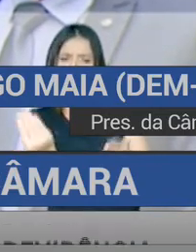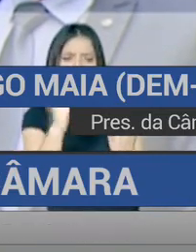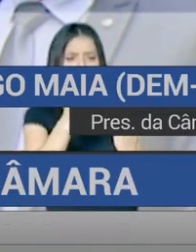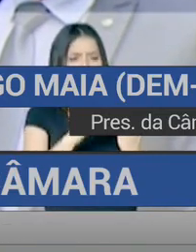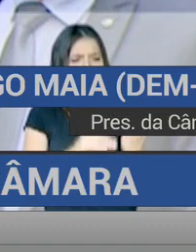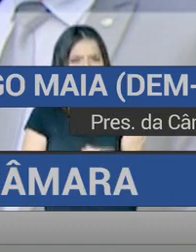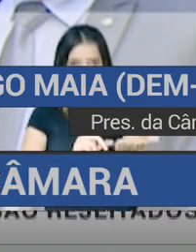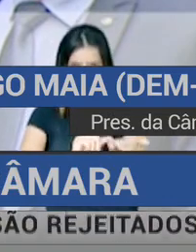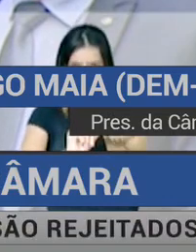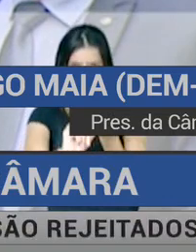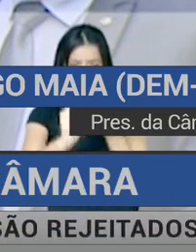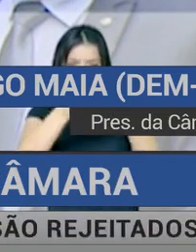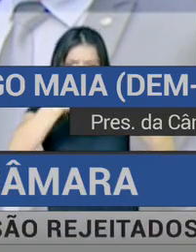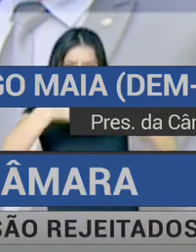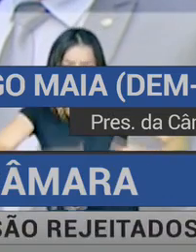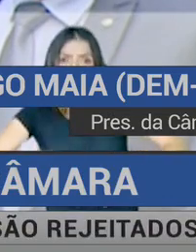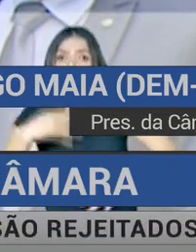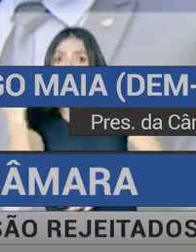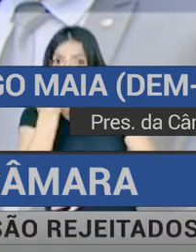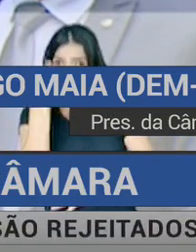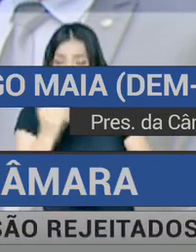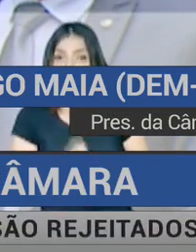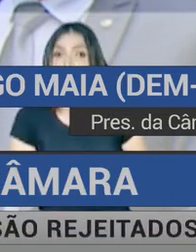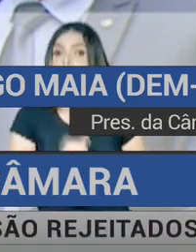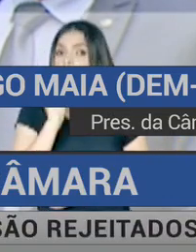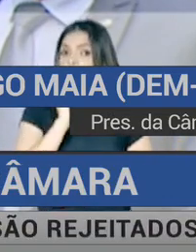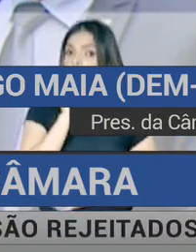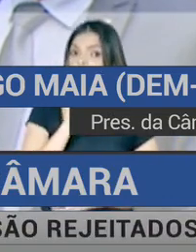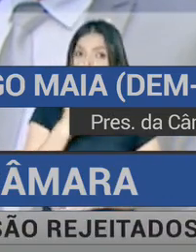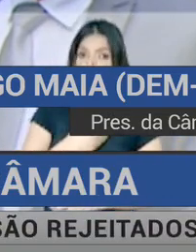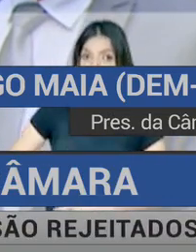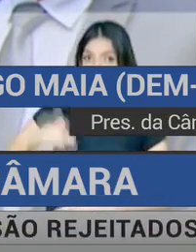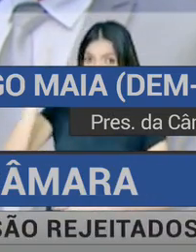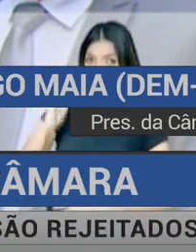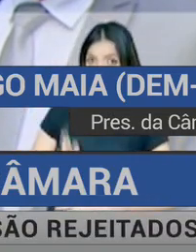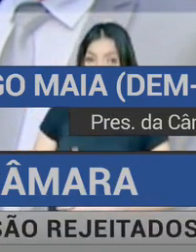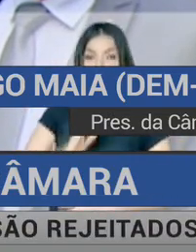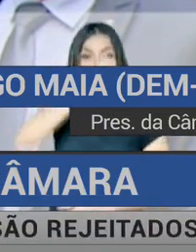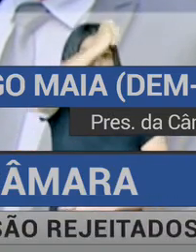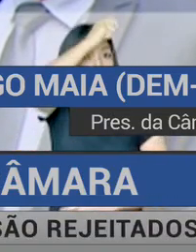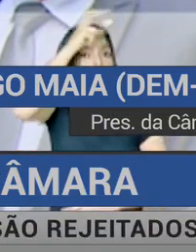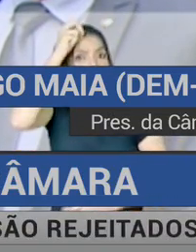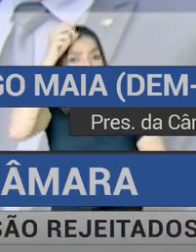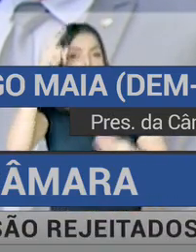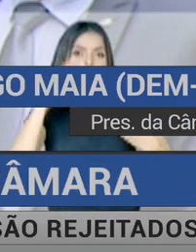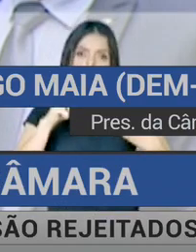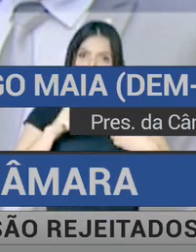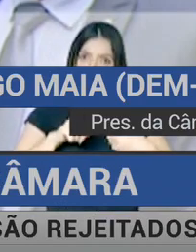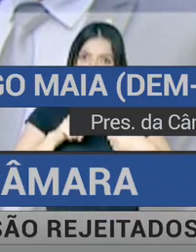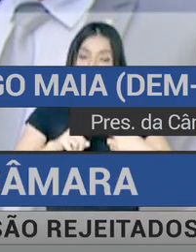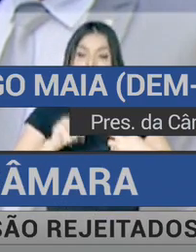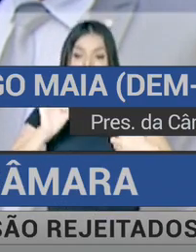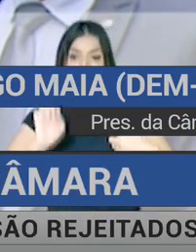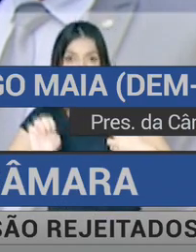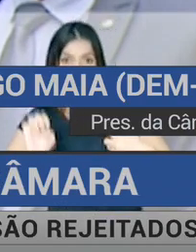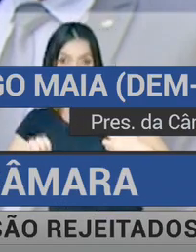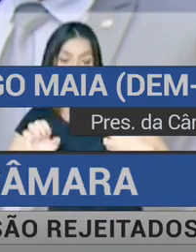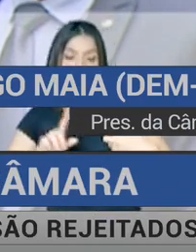importantes. O Estado brasileiro, os municípios, os estados e a União